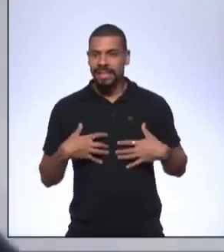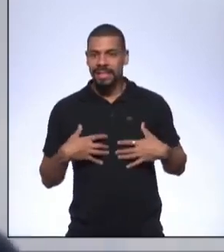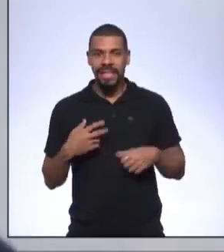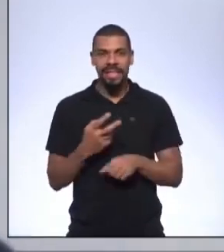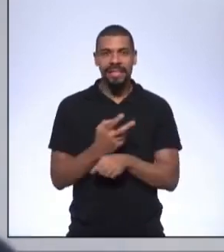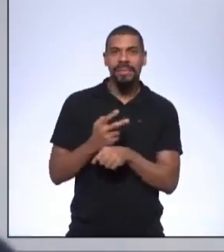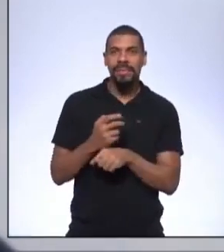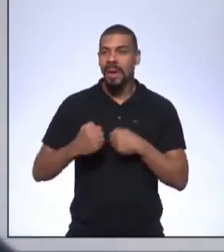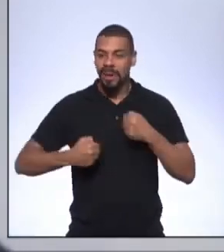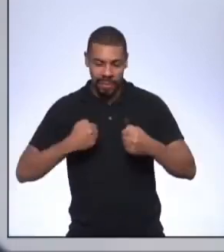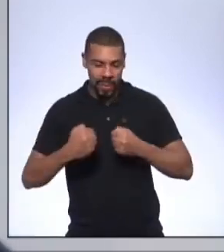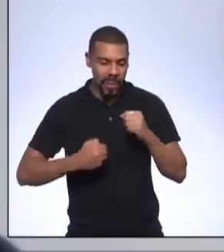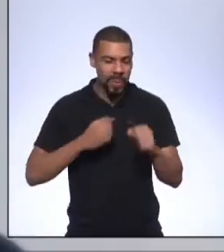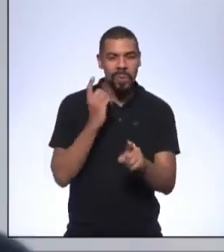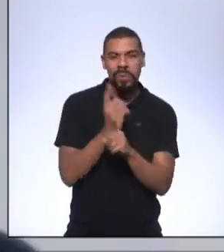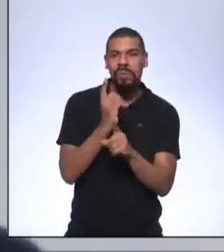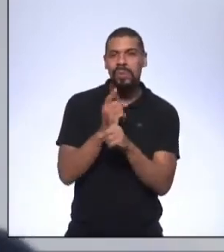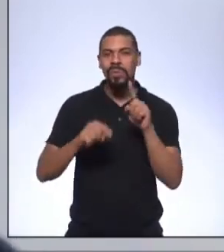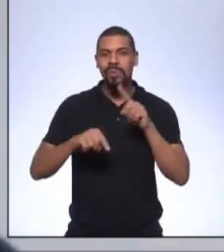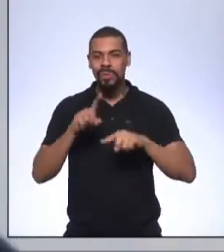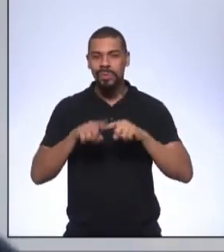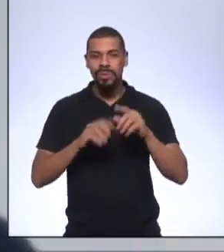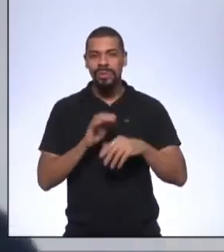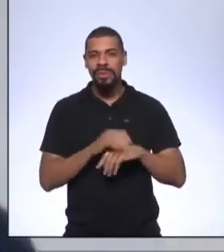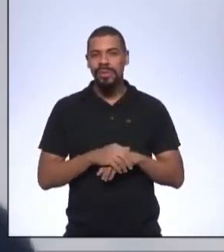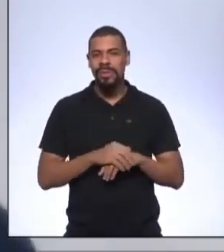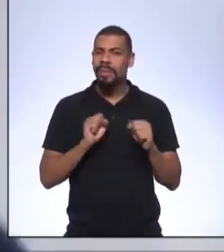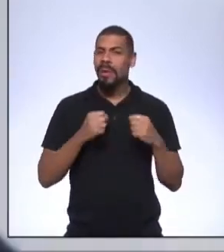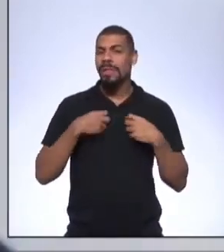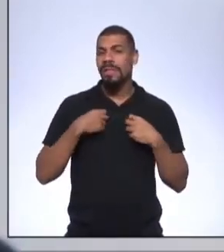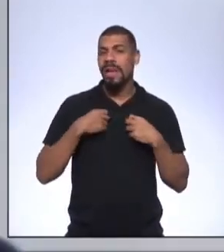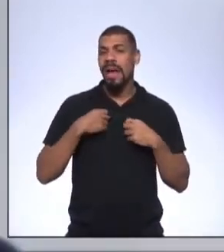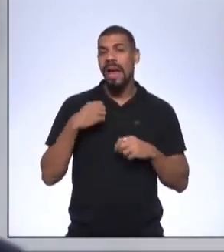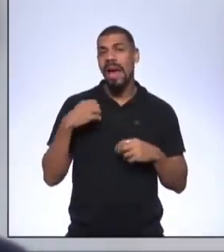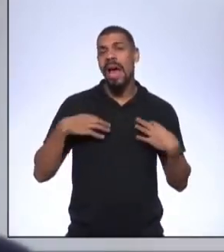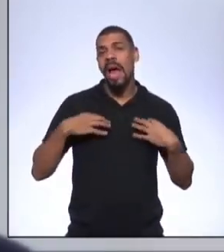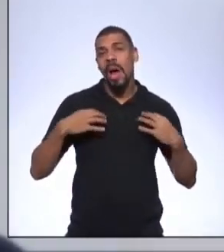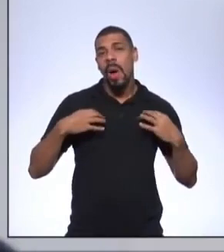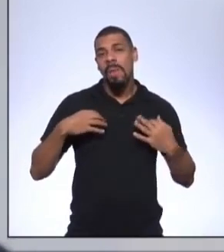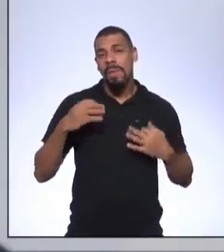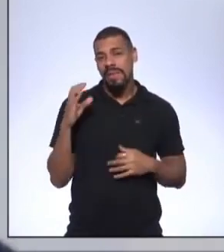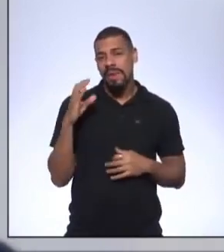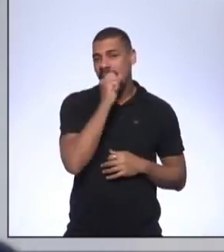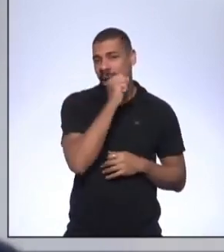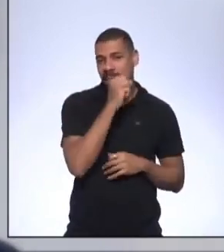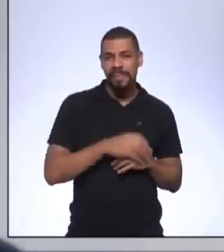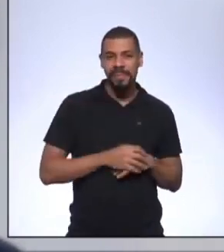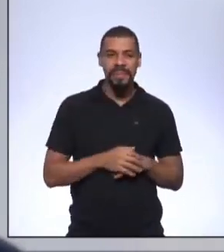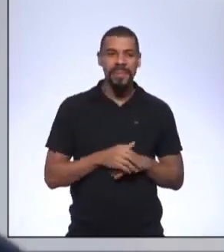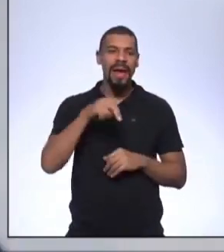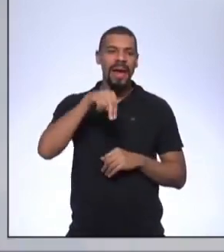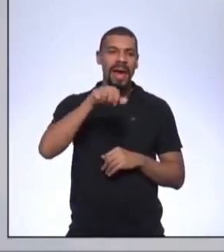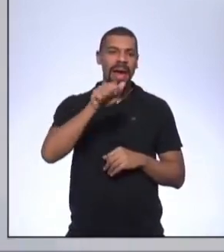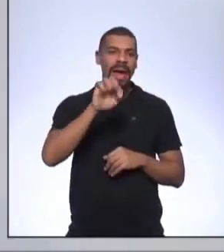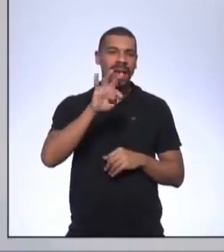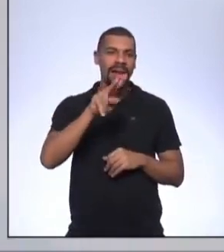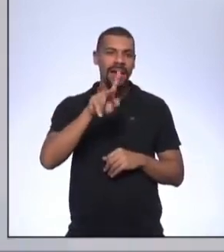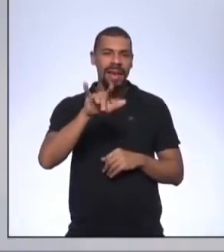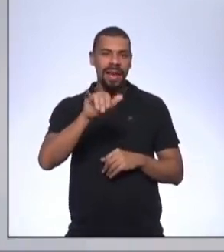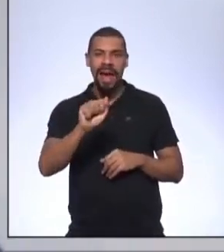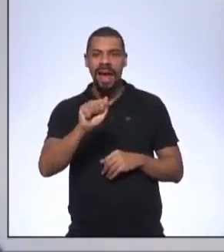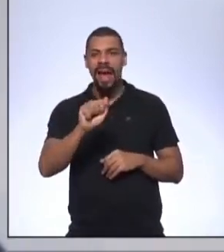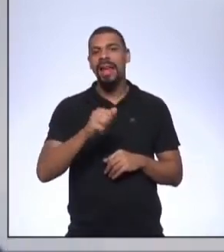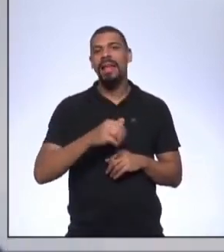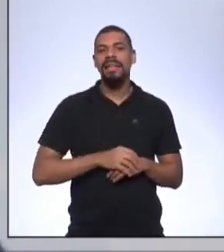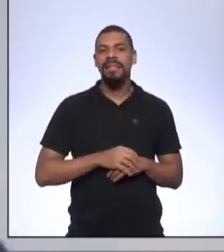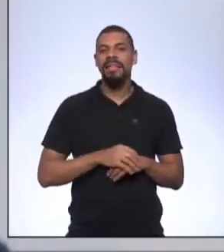correndo atrás, né, do objeto, né? Por isso que eu falei que podia ser a roupa que você só olha a etiqueta, mas olha só, a Natália, o Juan, o João Pedro também estão dizendo que